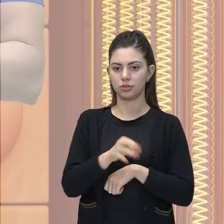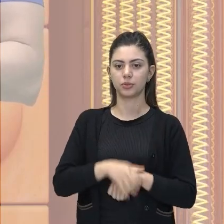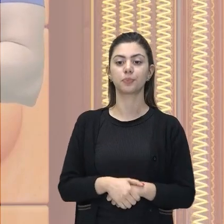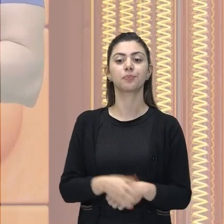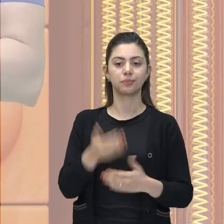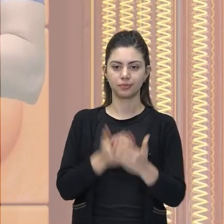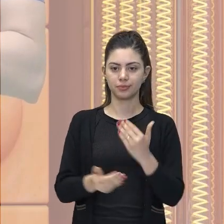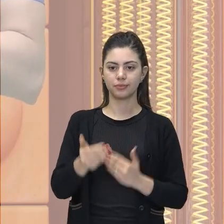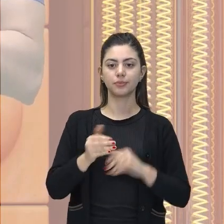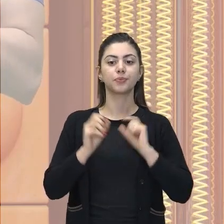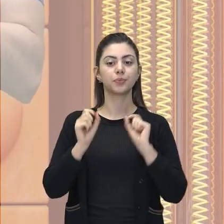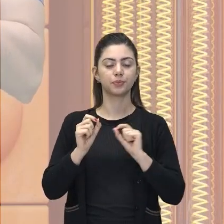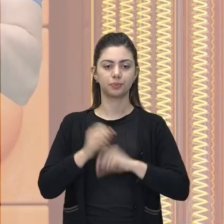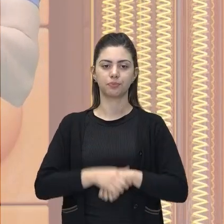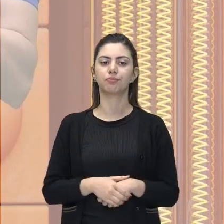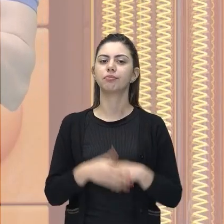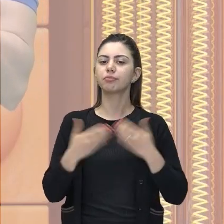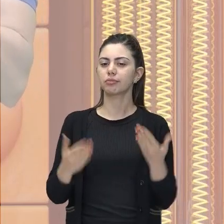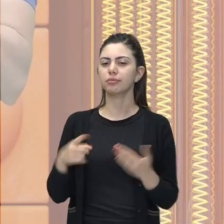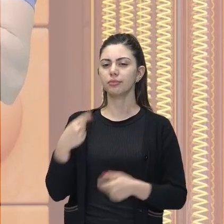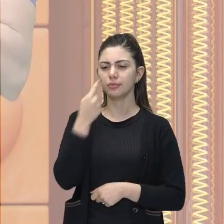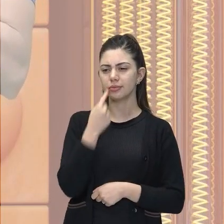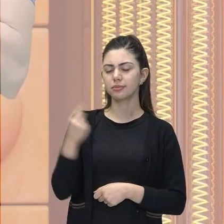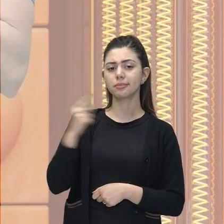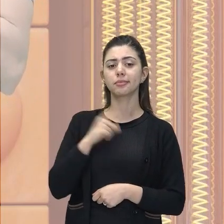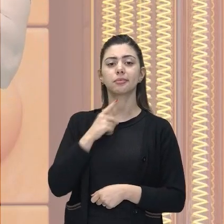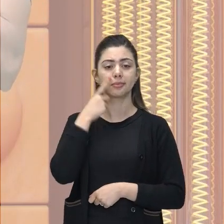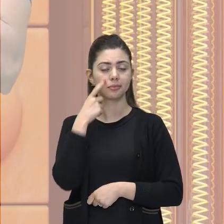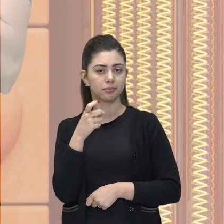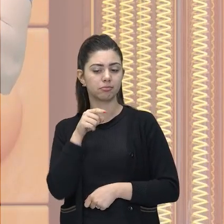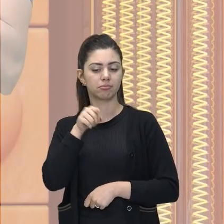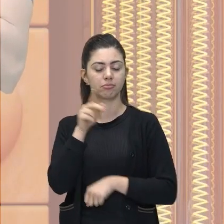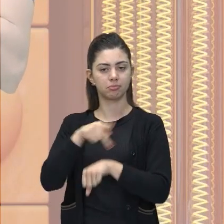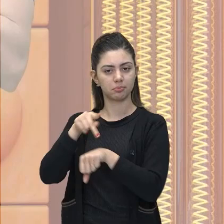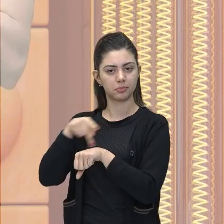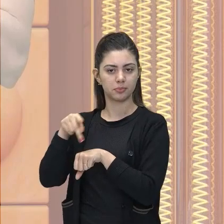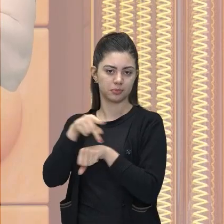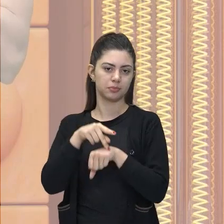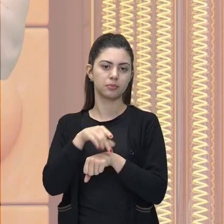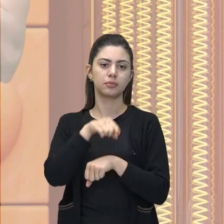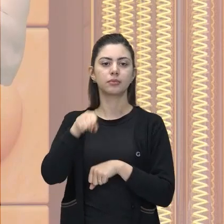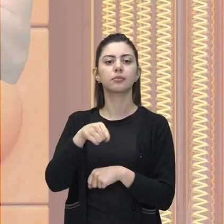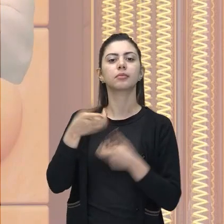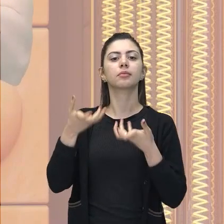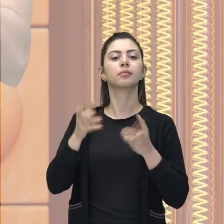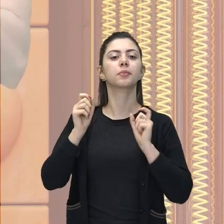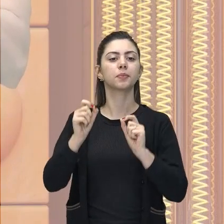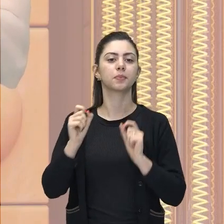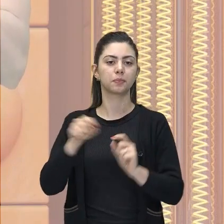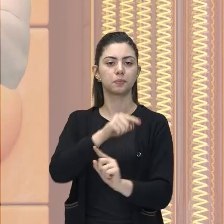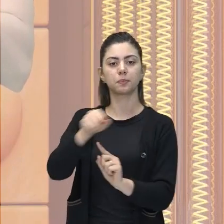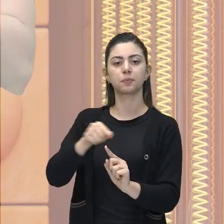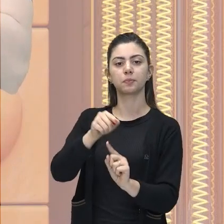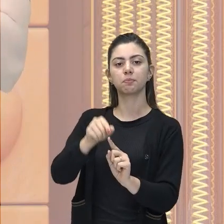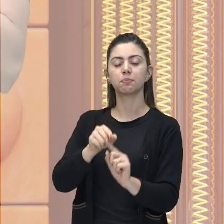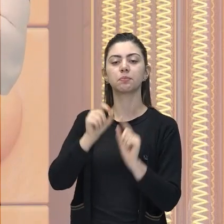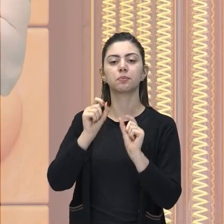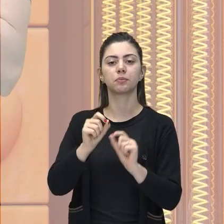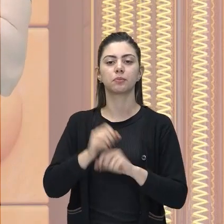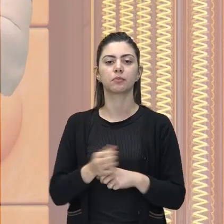Dando continuidade, a gente vê os interesses dessas potências. E aí, basicamente, eles querem acelerar